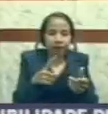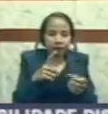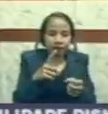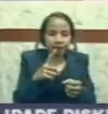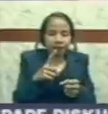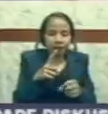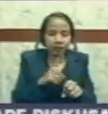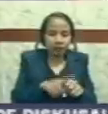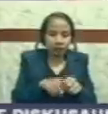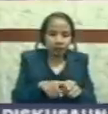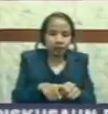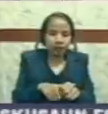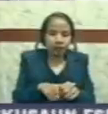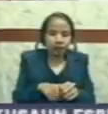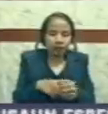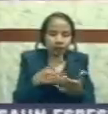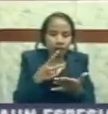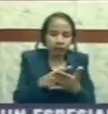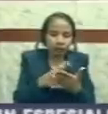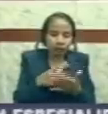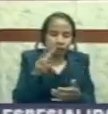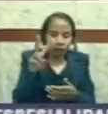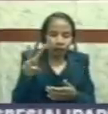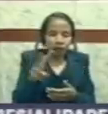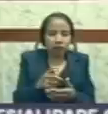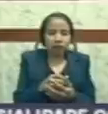para proponentes proposta rua, né?